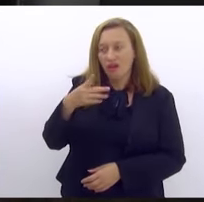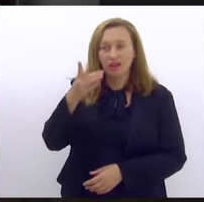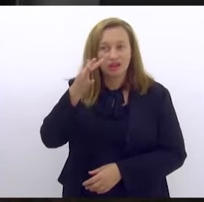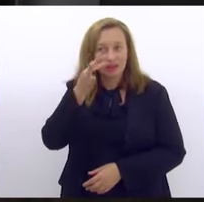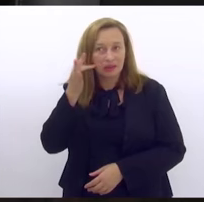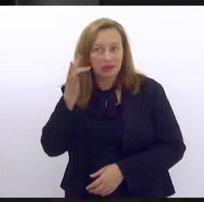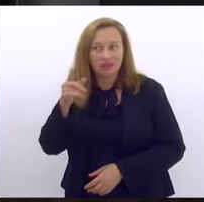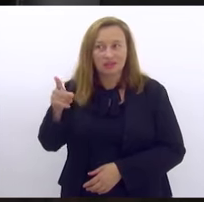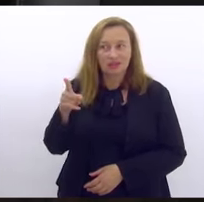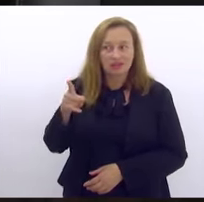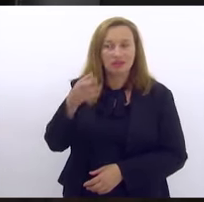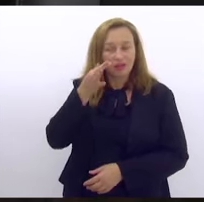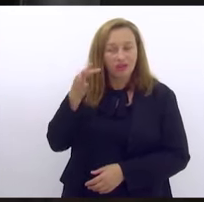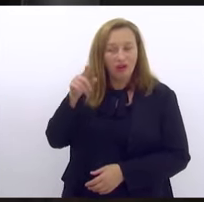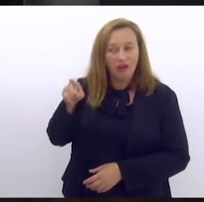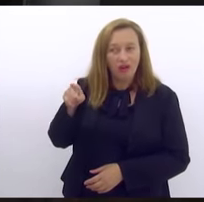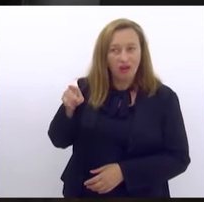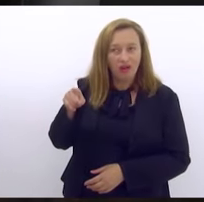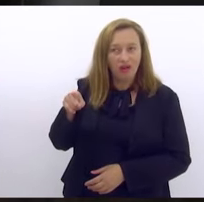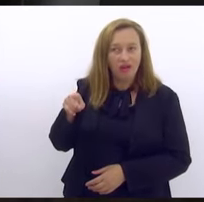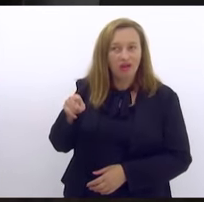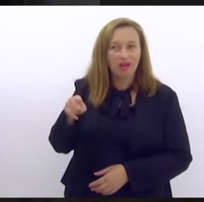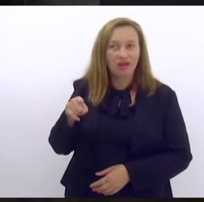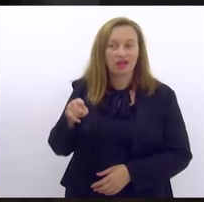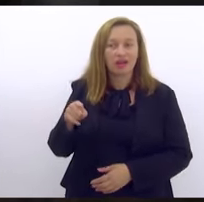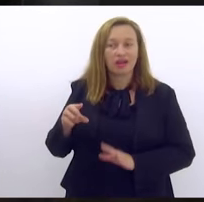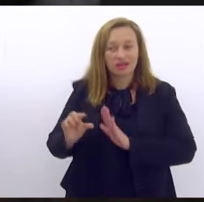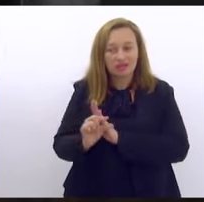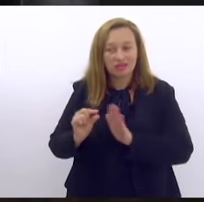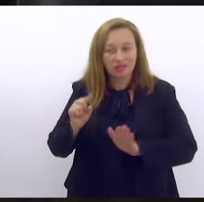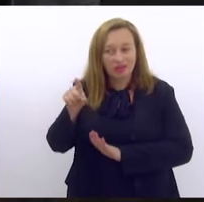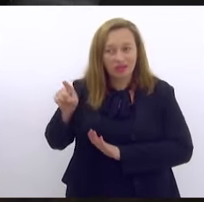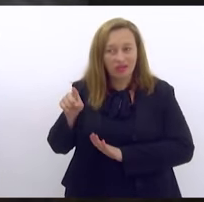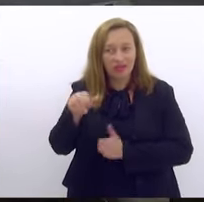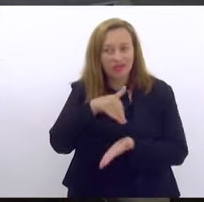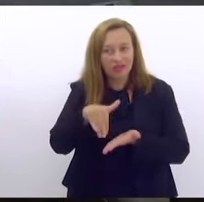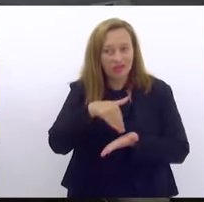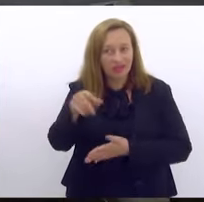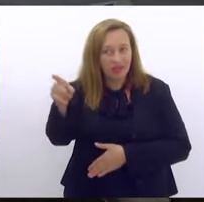secretário, por favor. Aí, Serafine, ó. Ó o cumprimento das emendas aqui ao secretário.